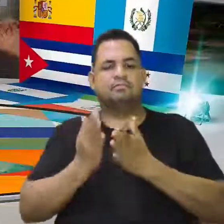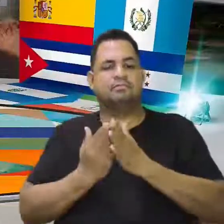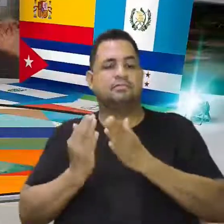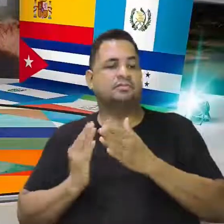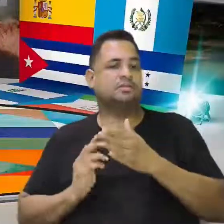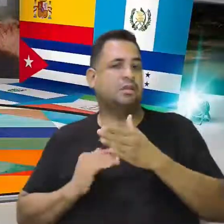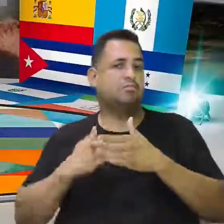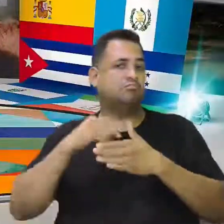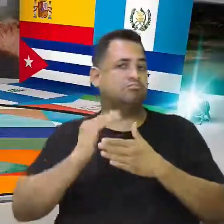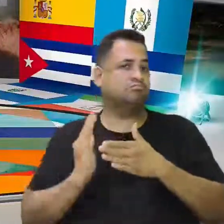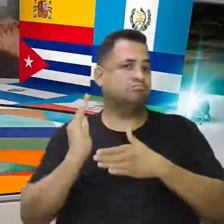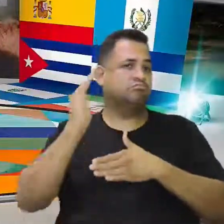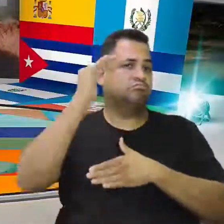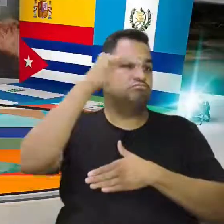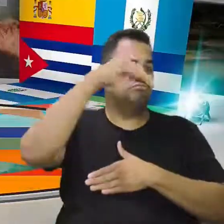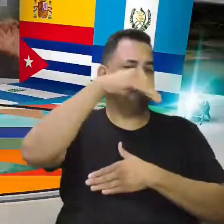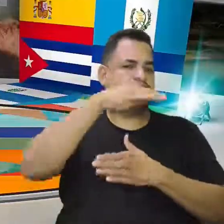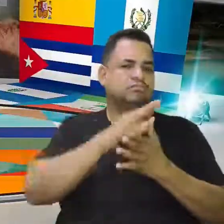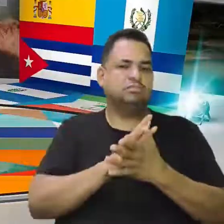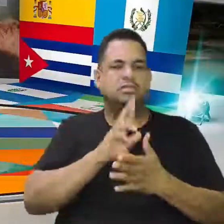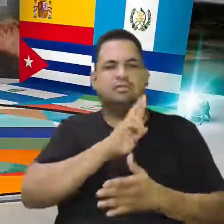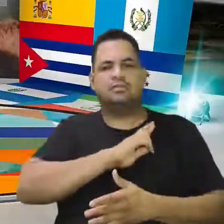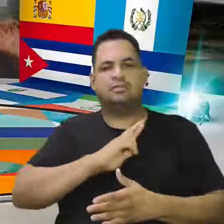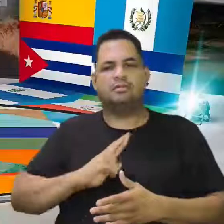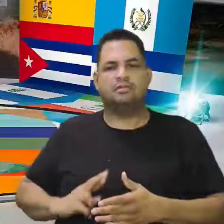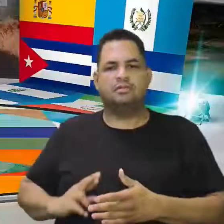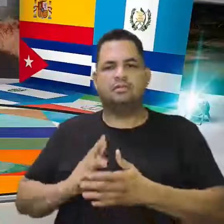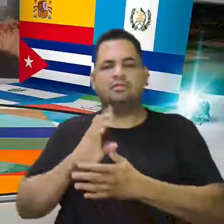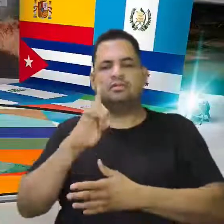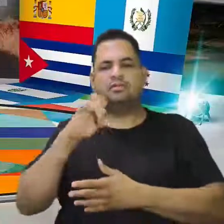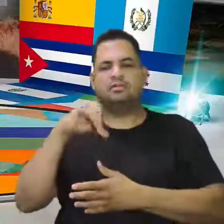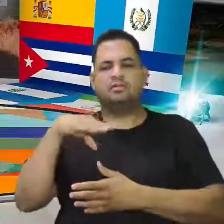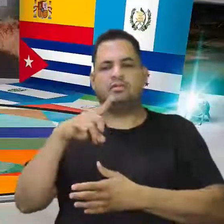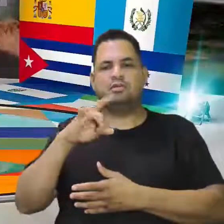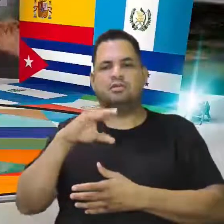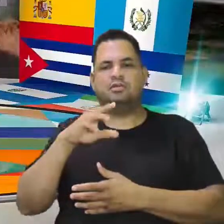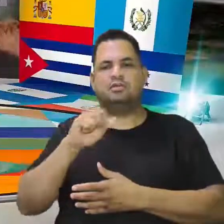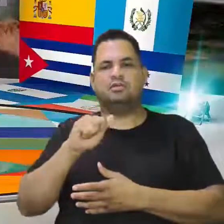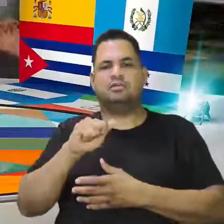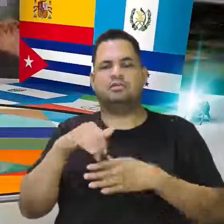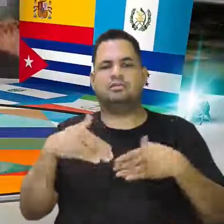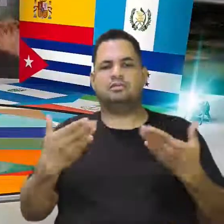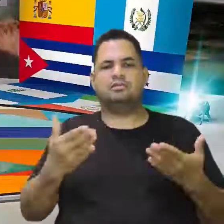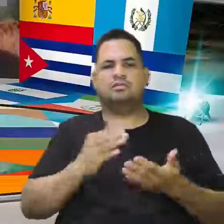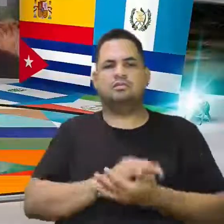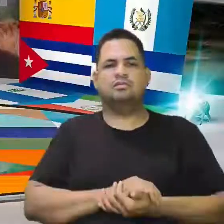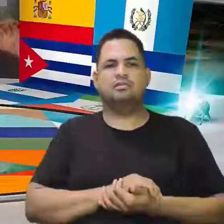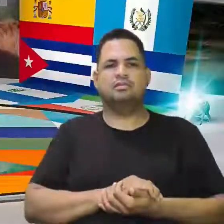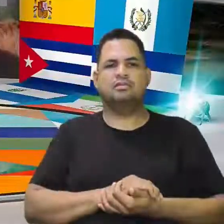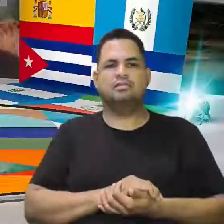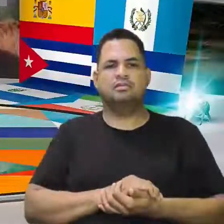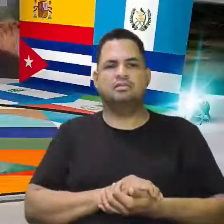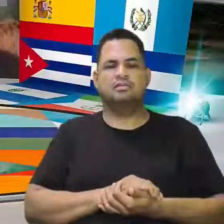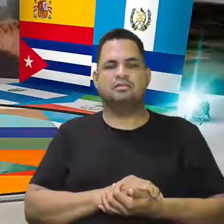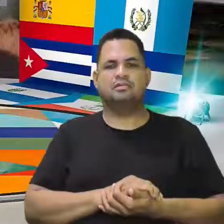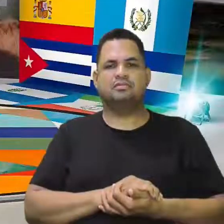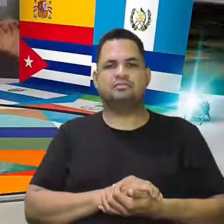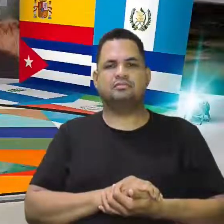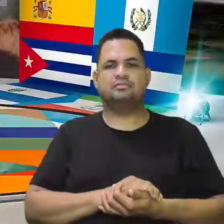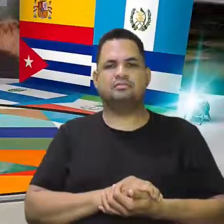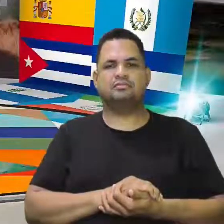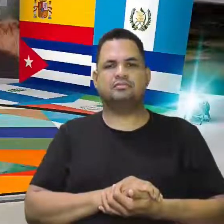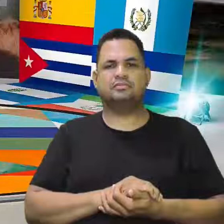e pousou lá na República Dominicana. Ou aportou, como a Ilha falou. E aí, galera, vamos